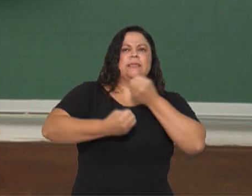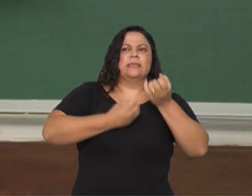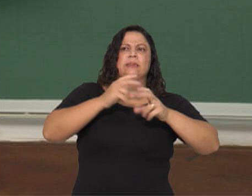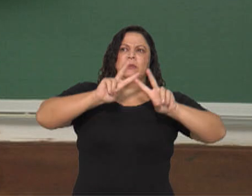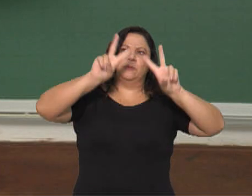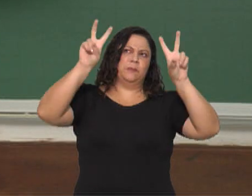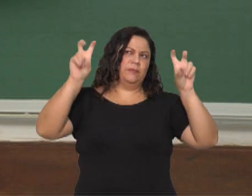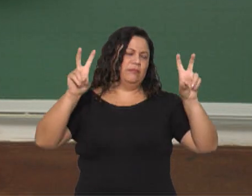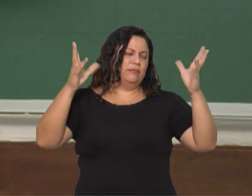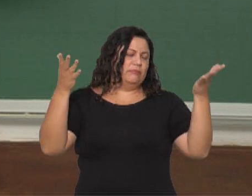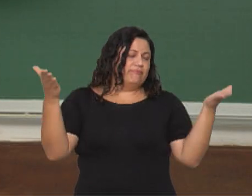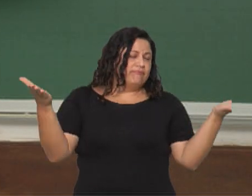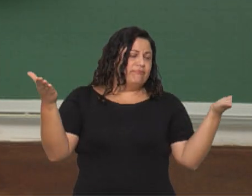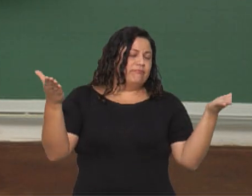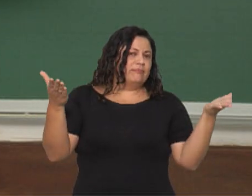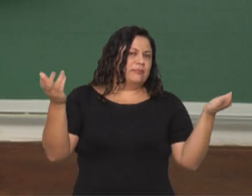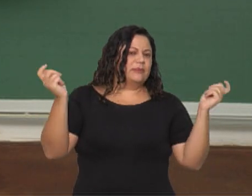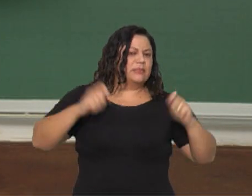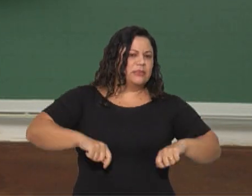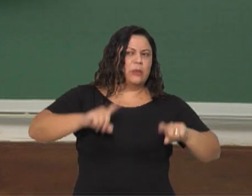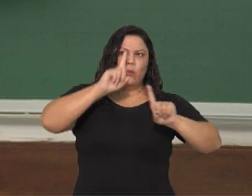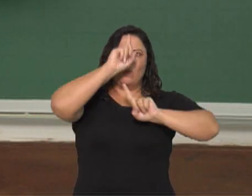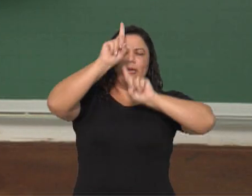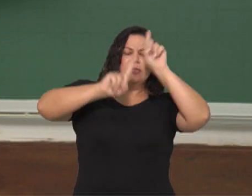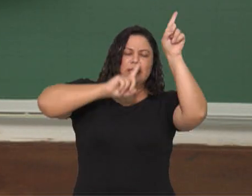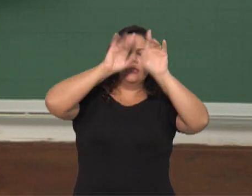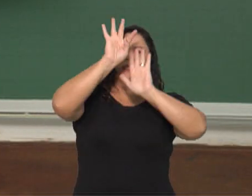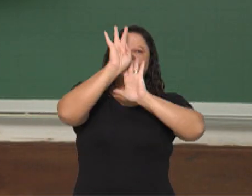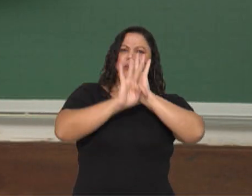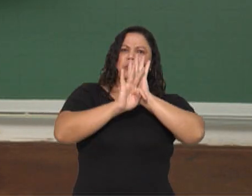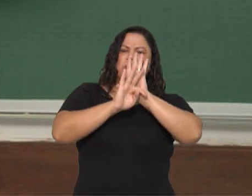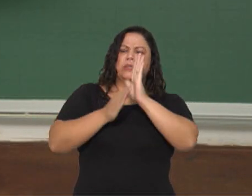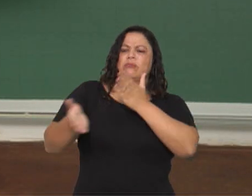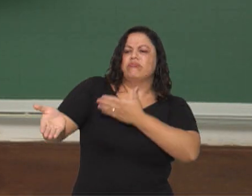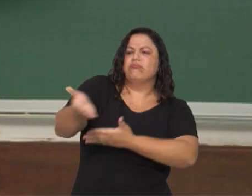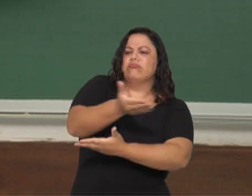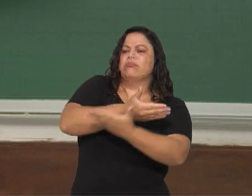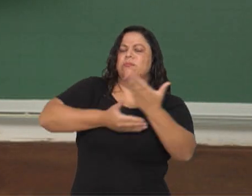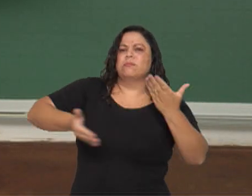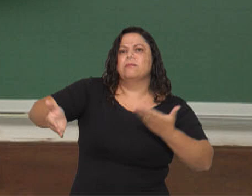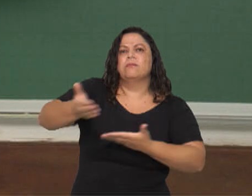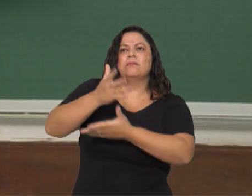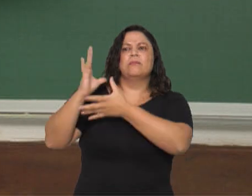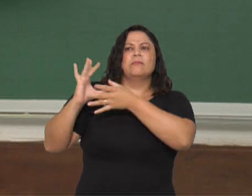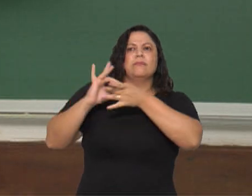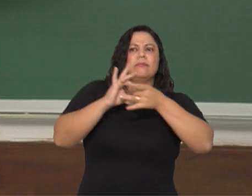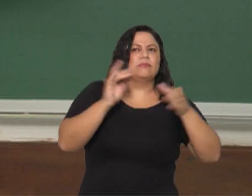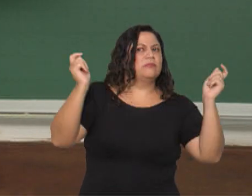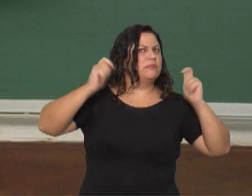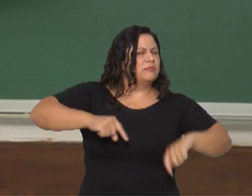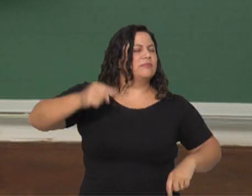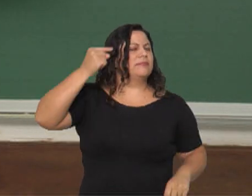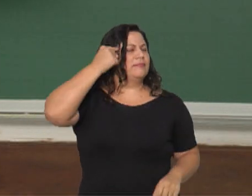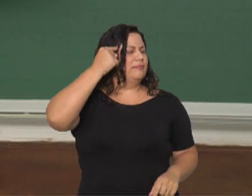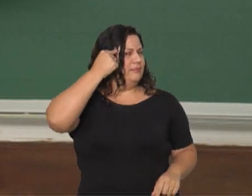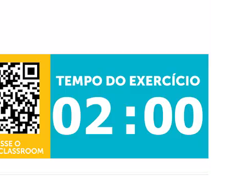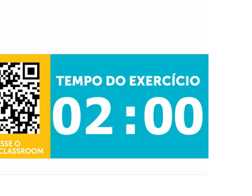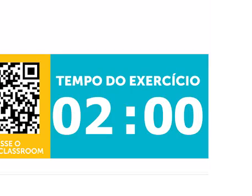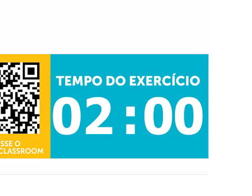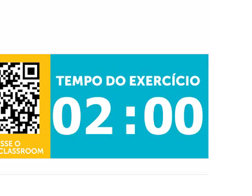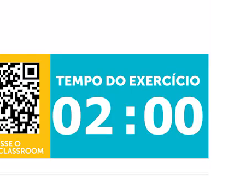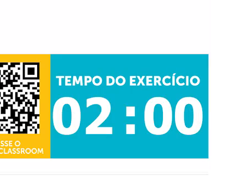temas, passagens que dão a ideia de que os textos se conversam, dialogam entre si? Vamos pensar um pouco juntos?